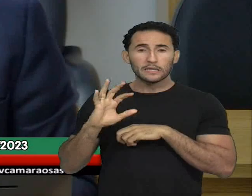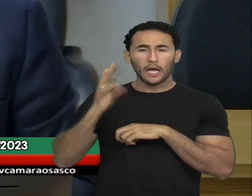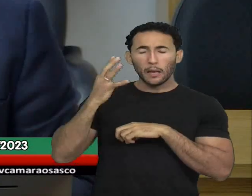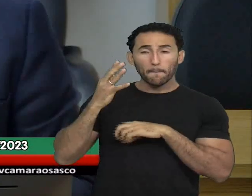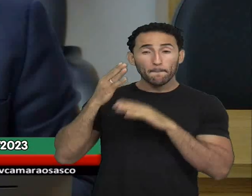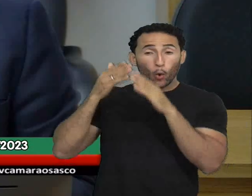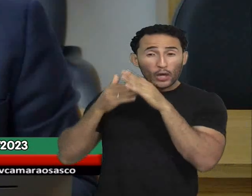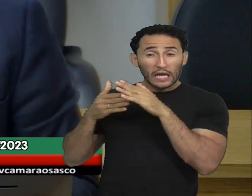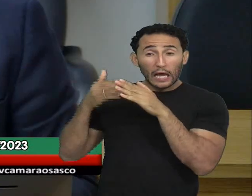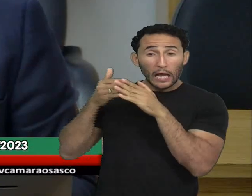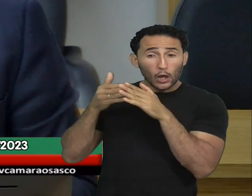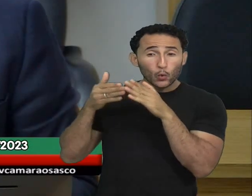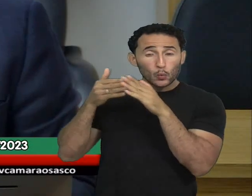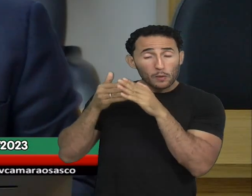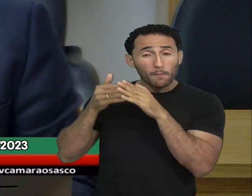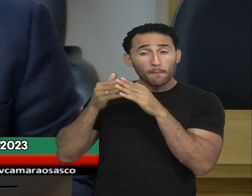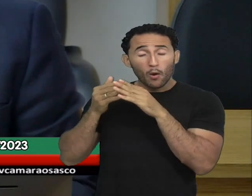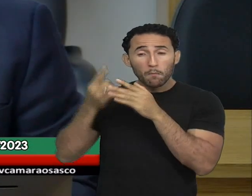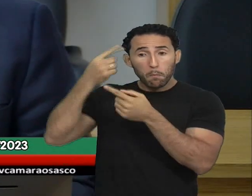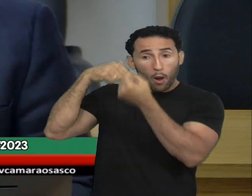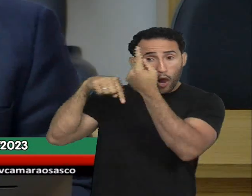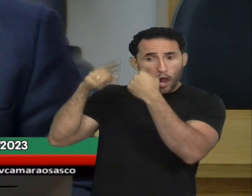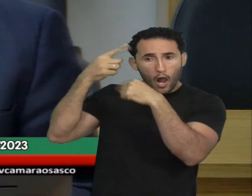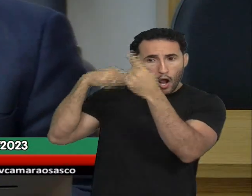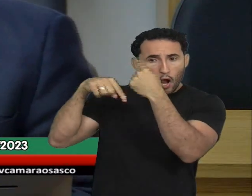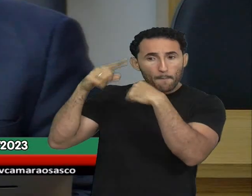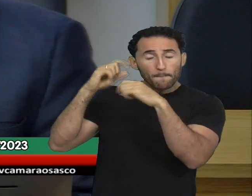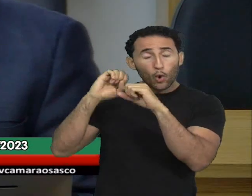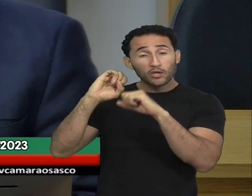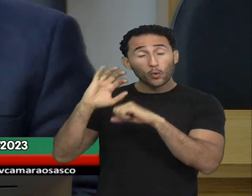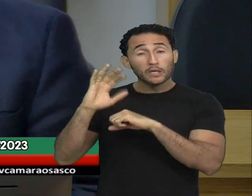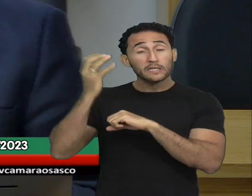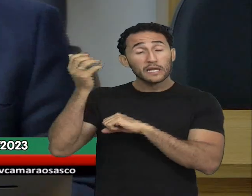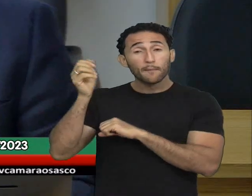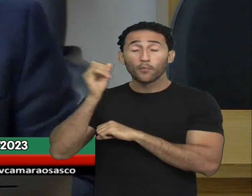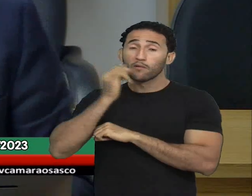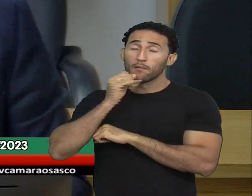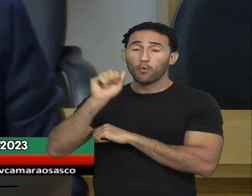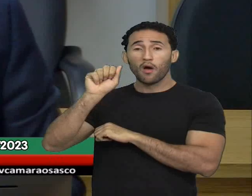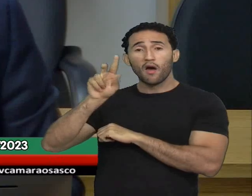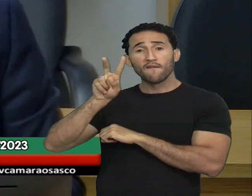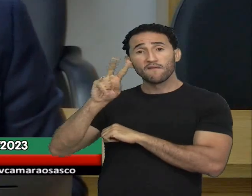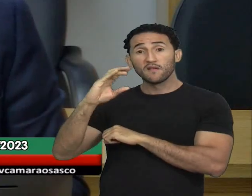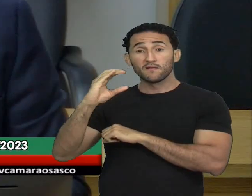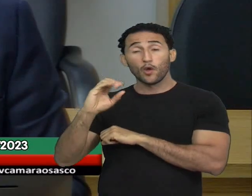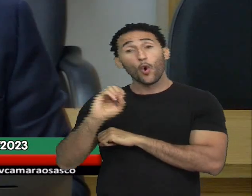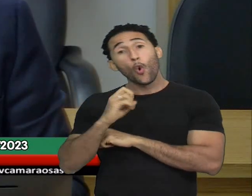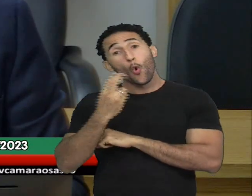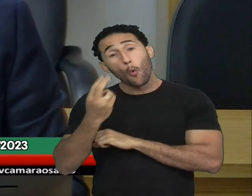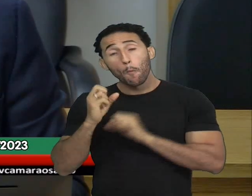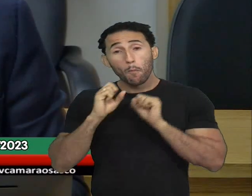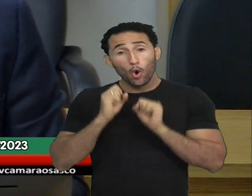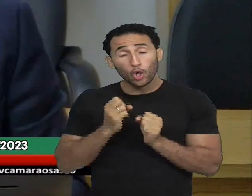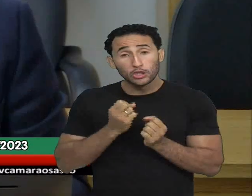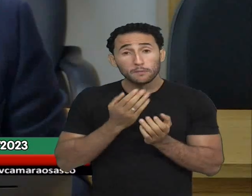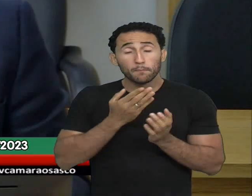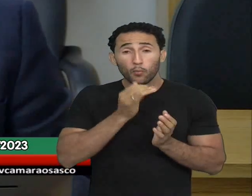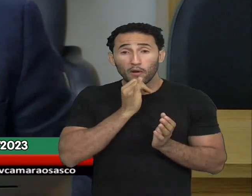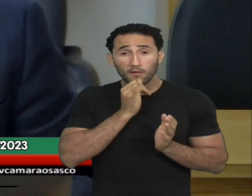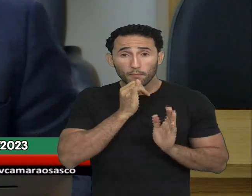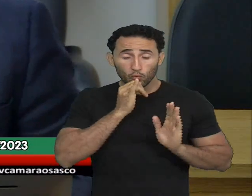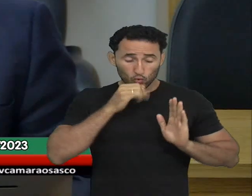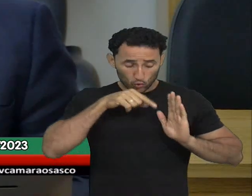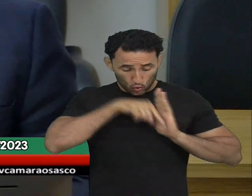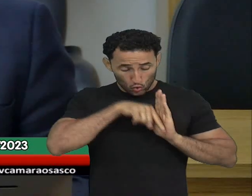obstrução que possa criar um AVC. Podemos estudar os